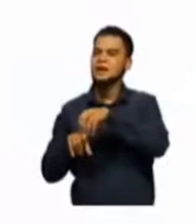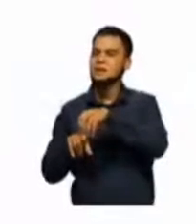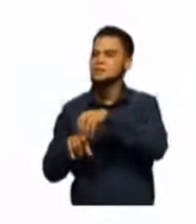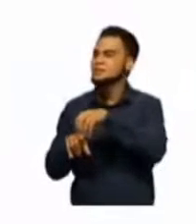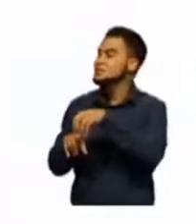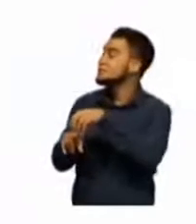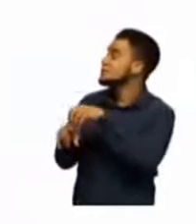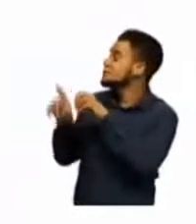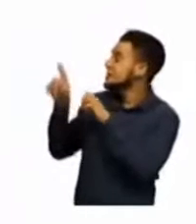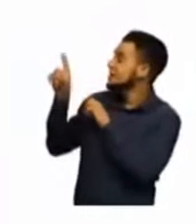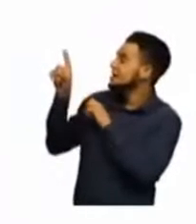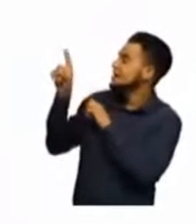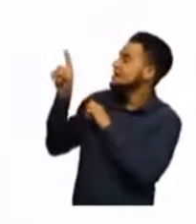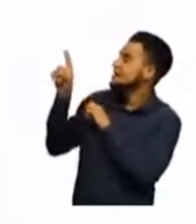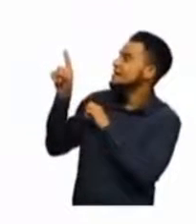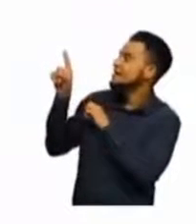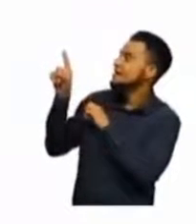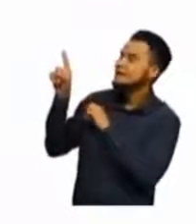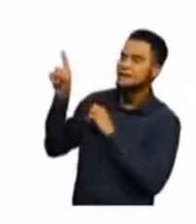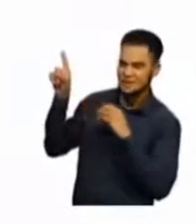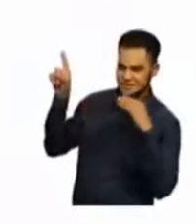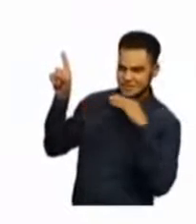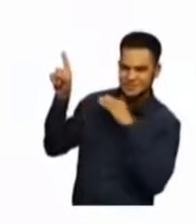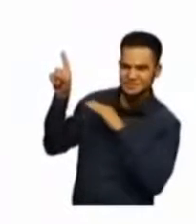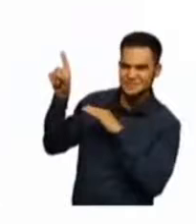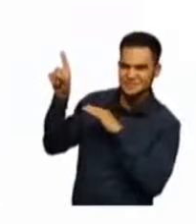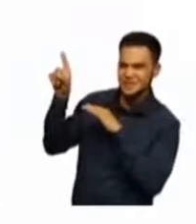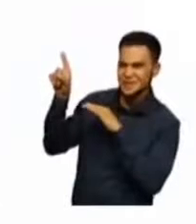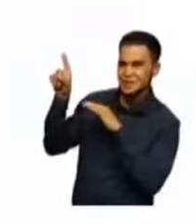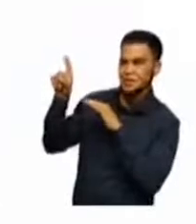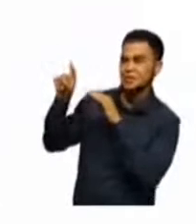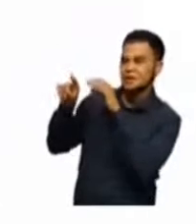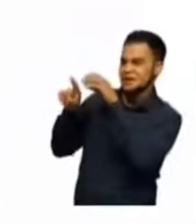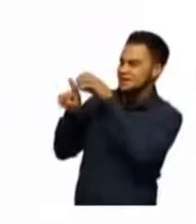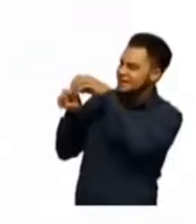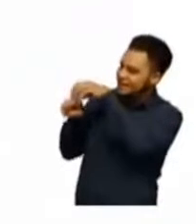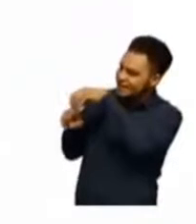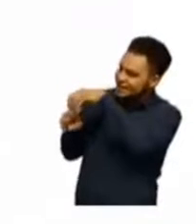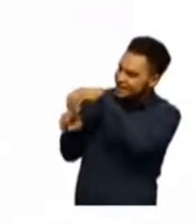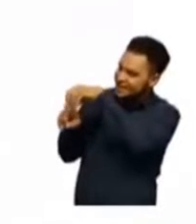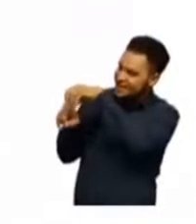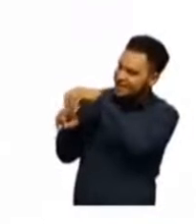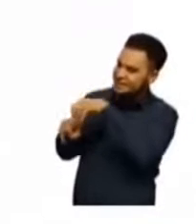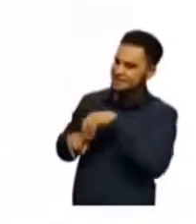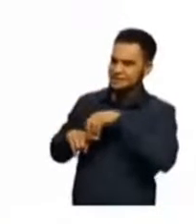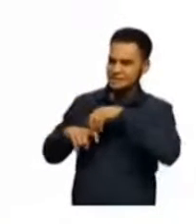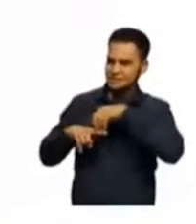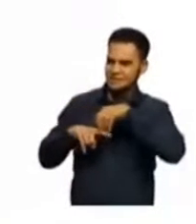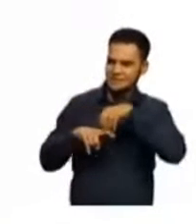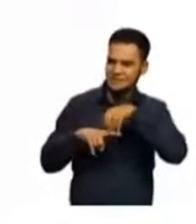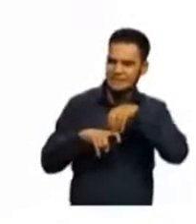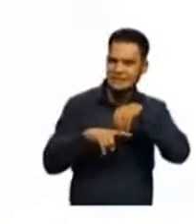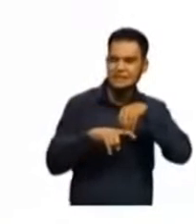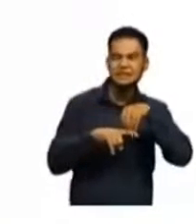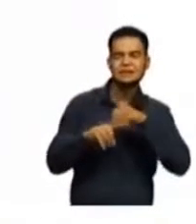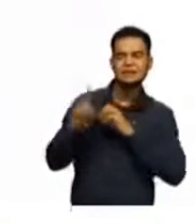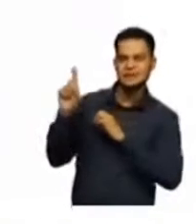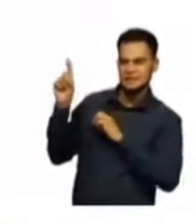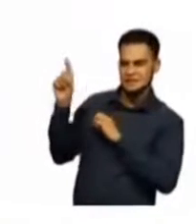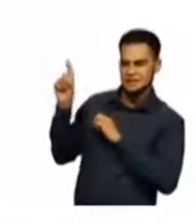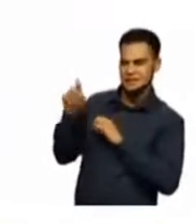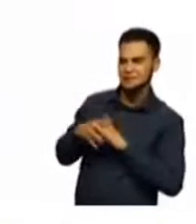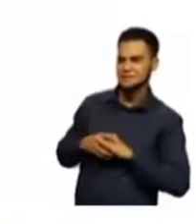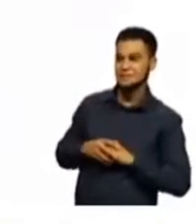repara que a espiral dela é para dentro, não é para fora, sim para dentro. Aqui então é